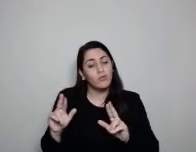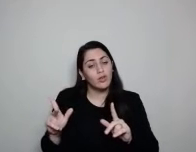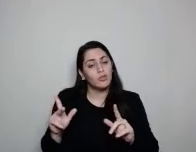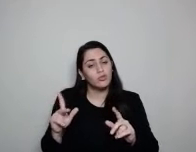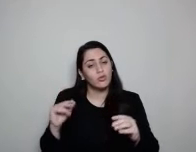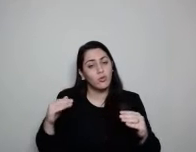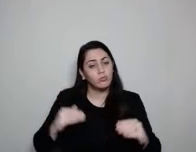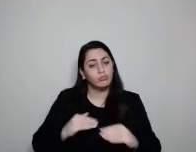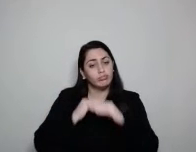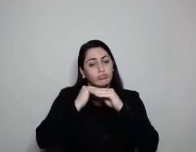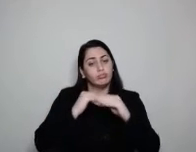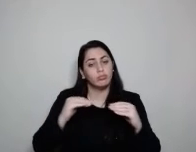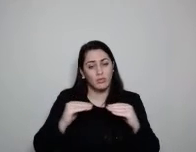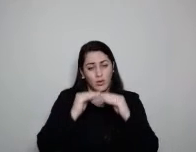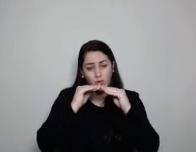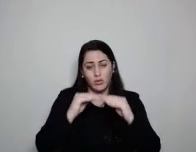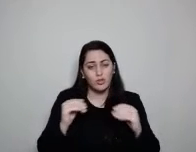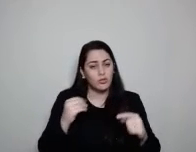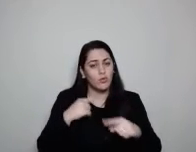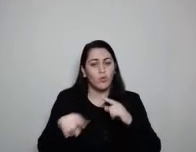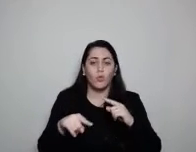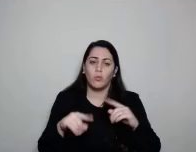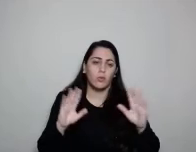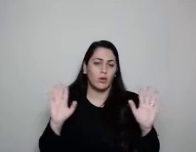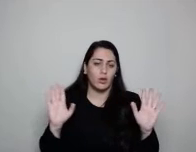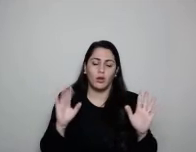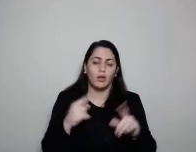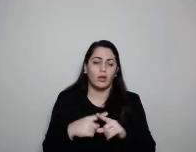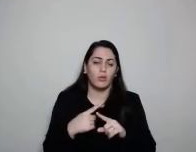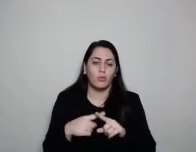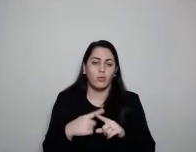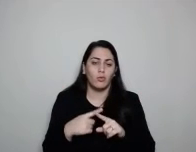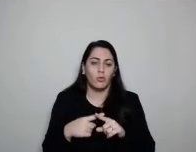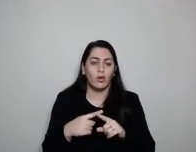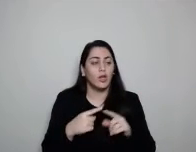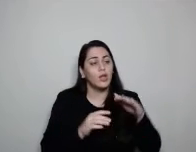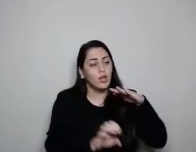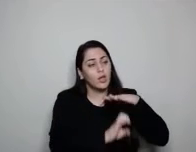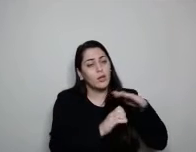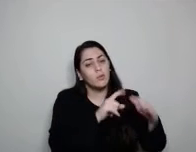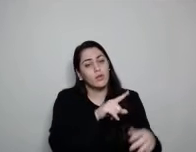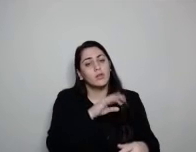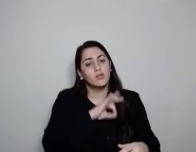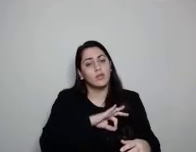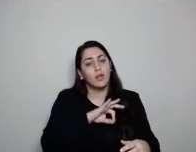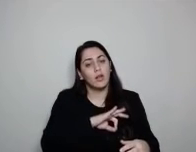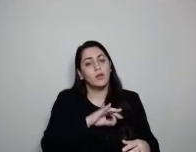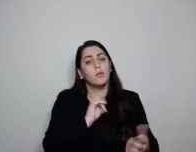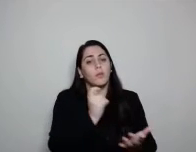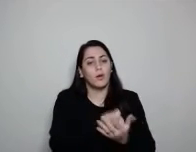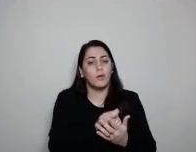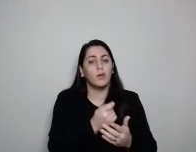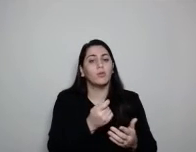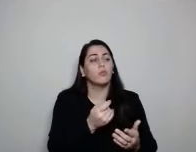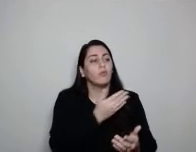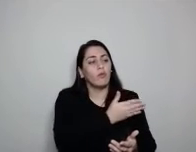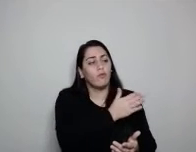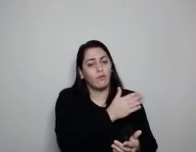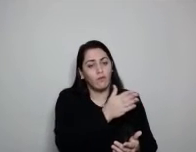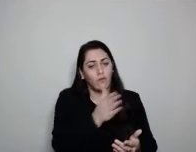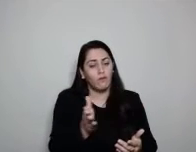afronta ao princípio da isonomia, porque essas outras empresas receberiam assistência técnica pela gestão plena e a empresa